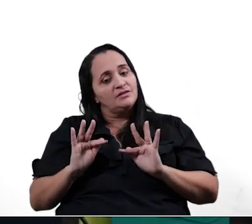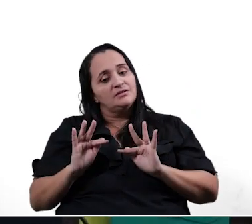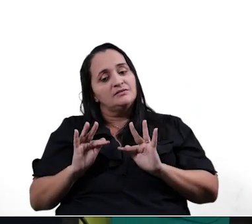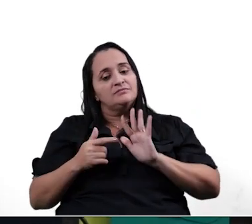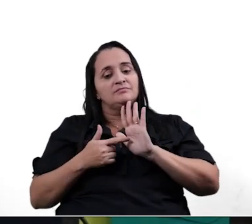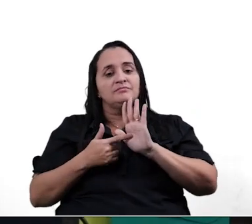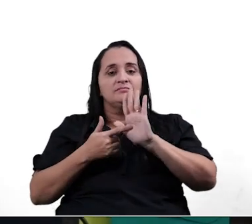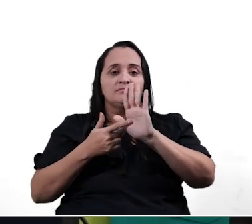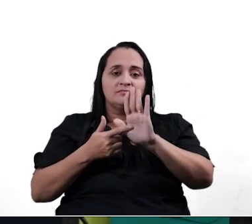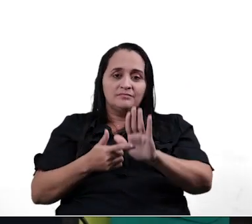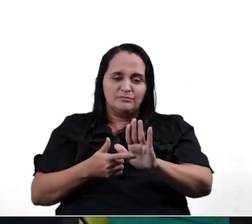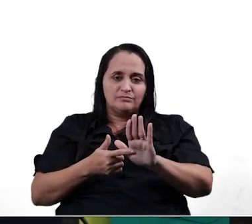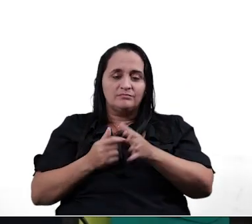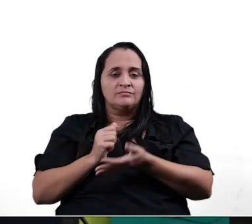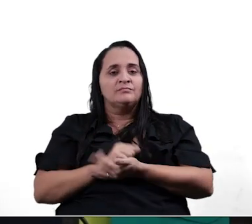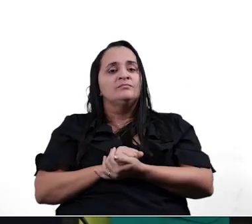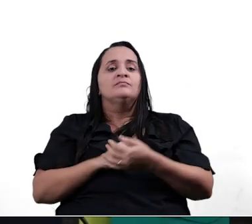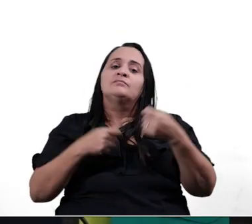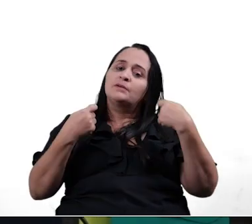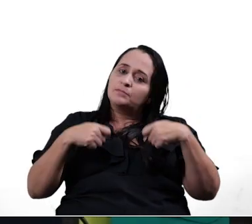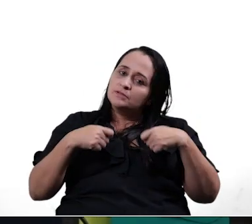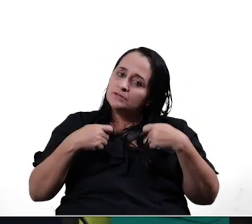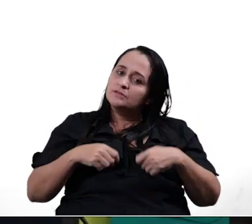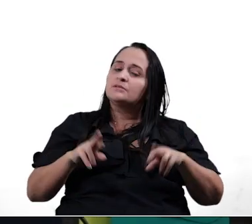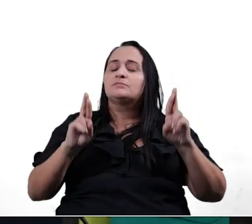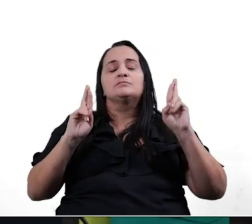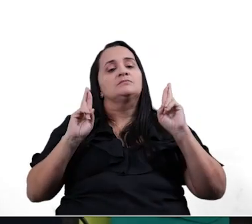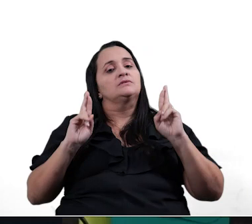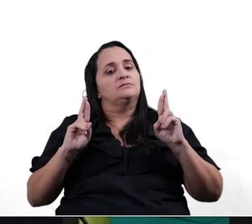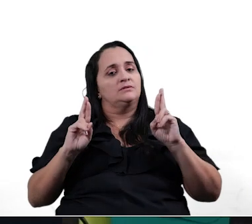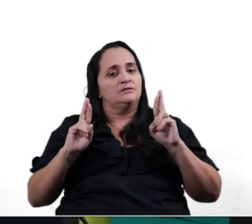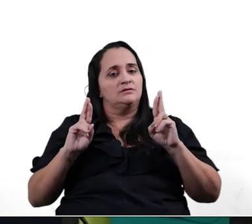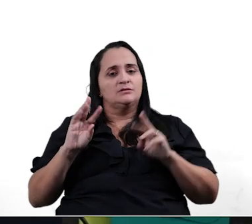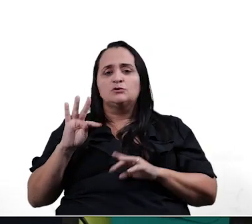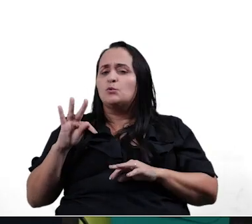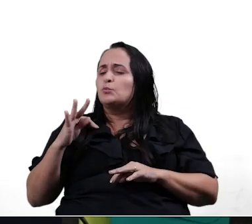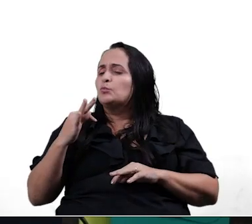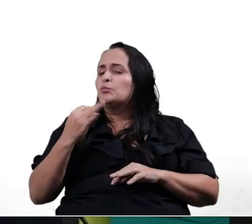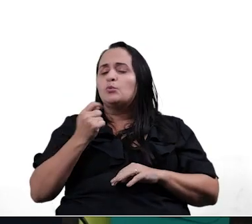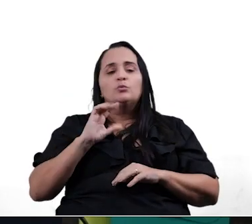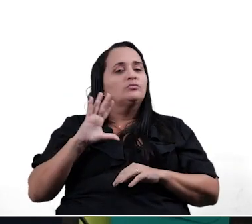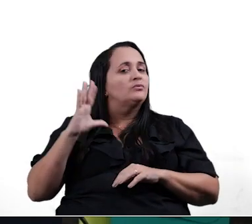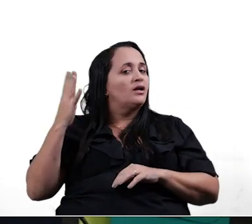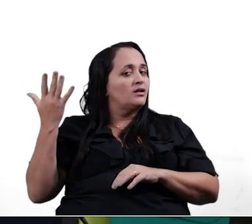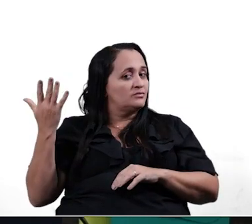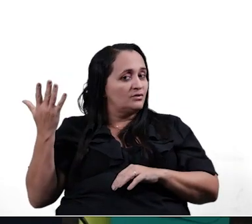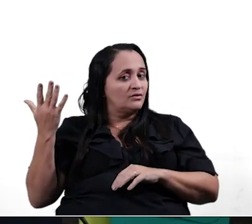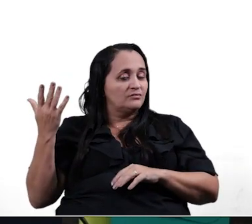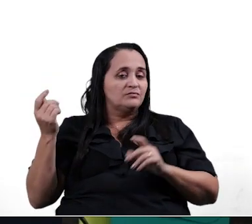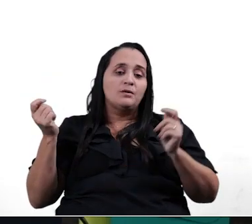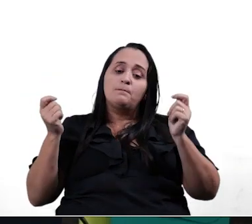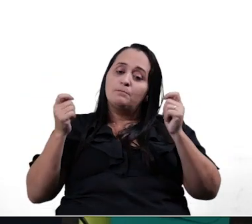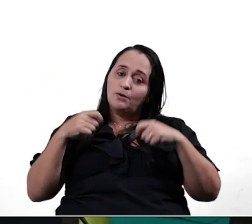que devemos ter esperança, porque tudo passa, tudo se resolve e podemos